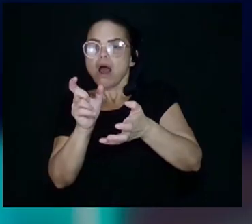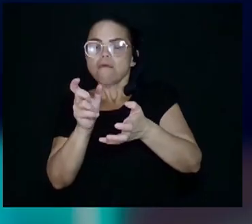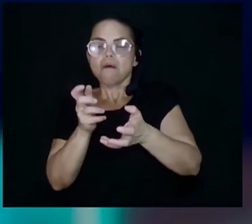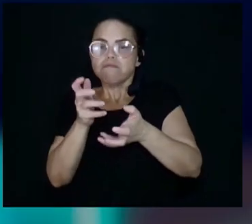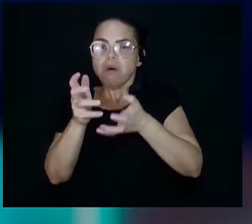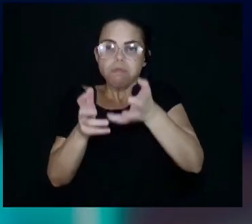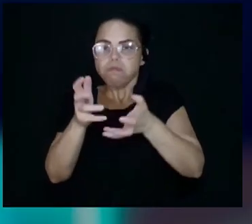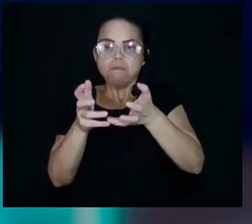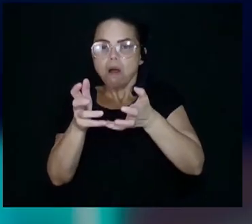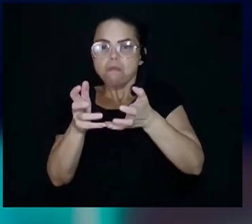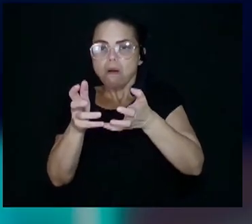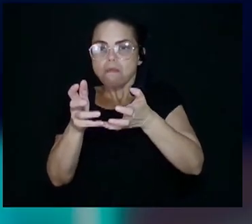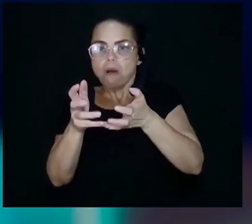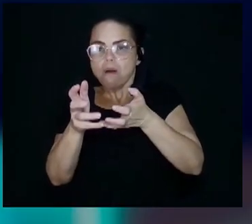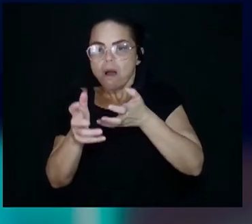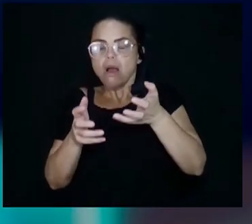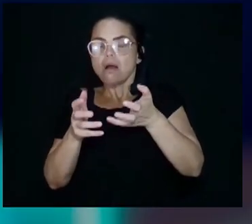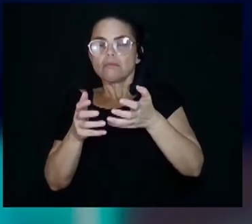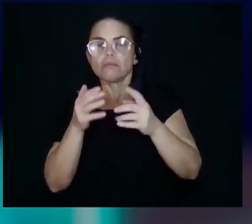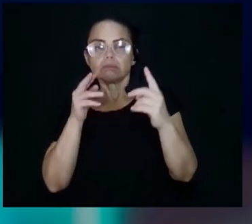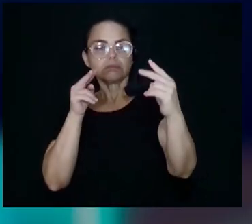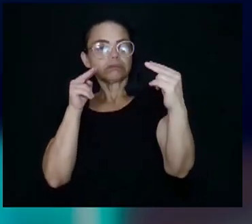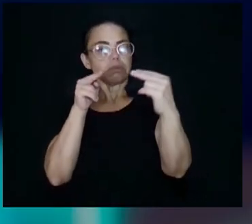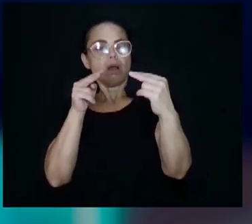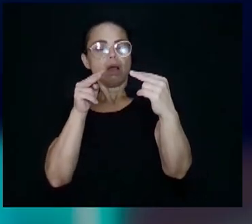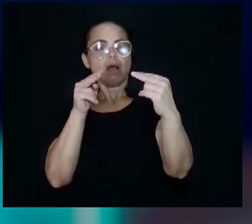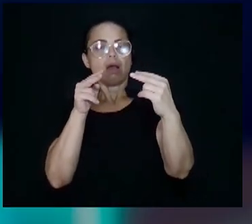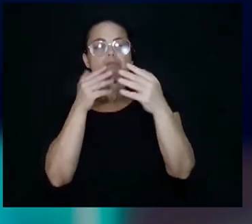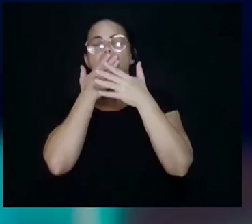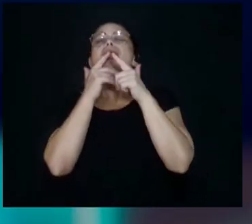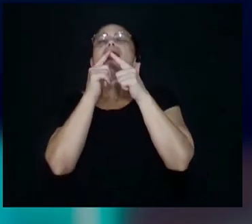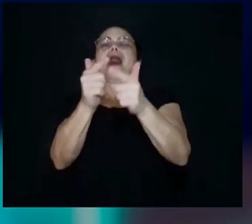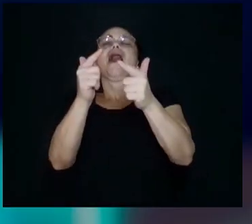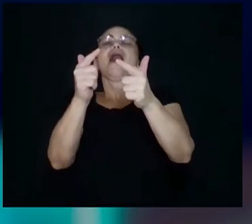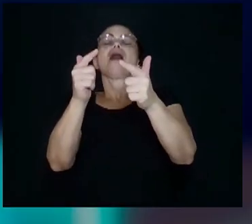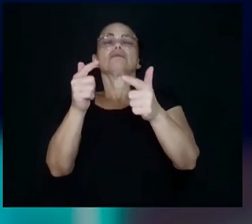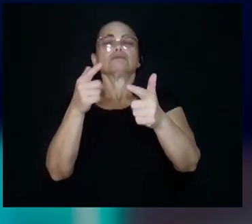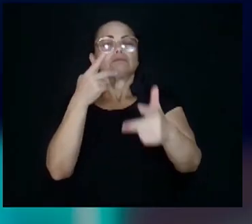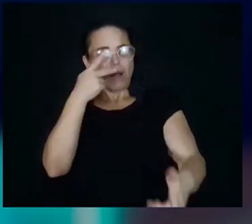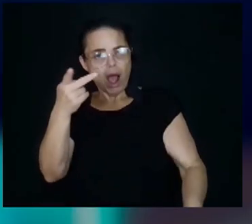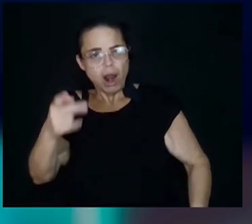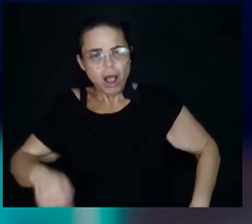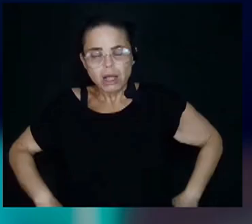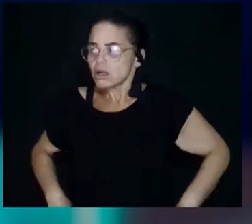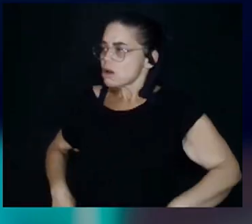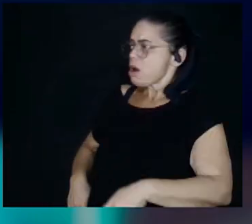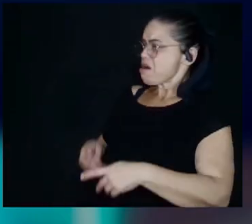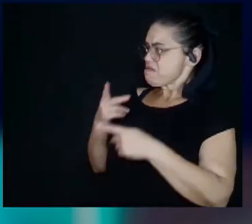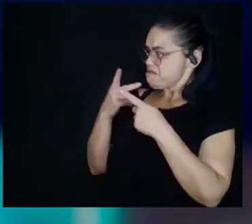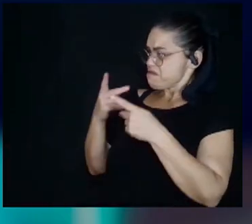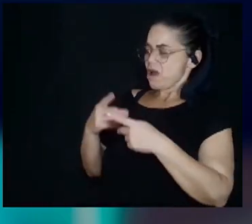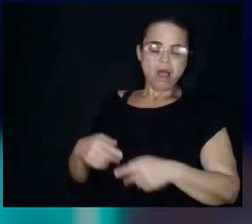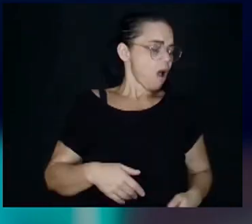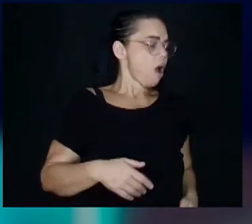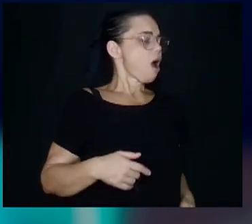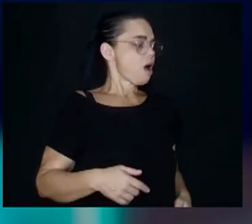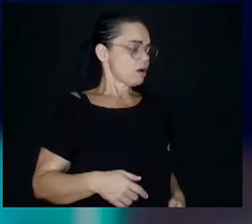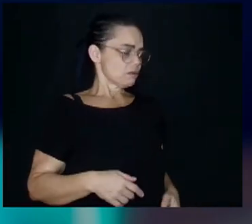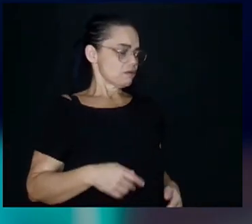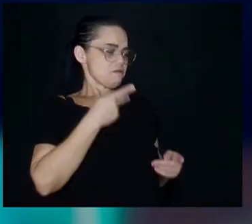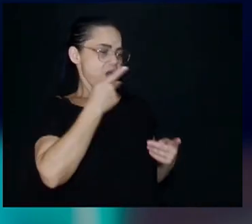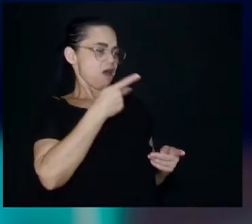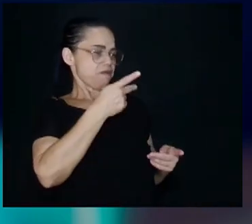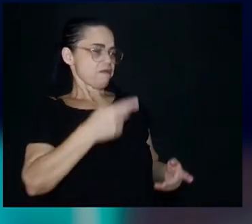que está olhando para mim com uma expressão de vai logo, ou que bate nas suas costas para a palavra sair,